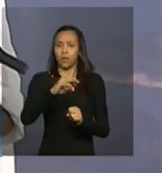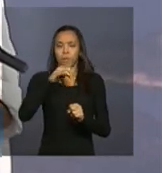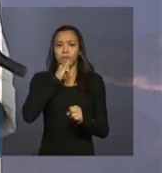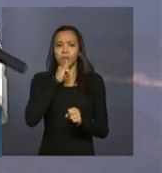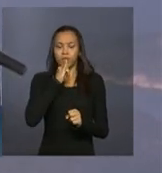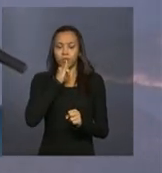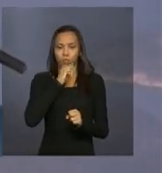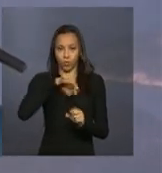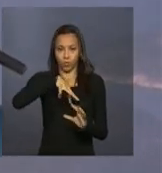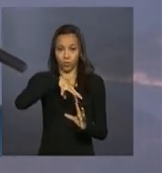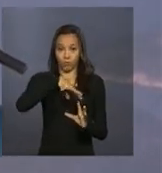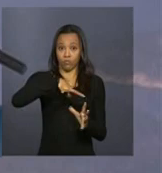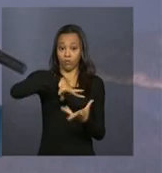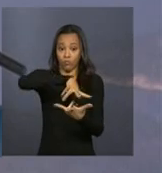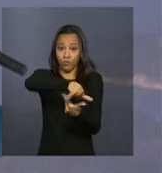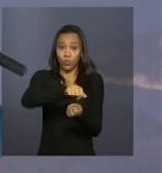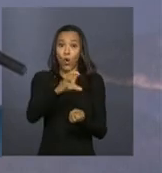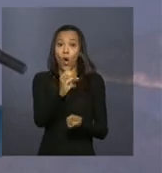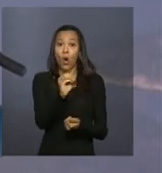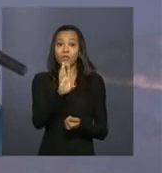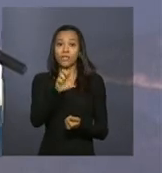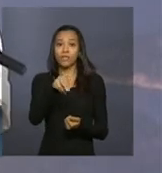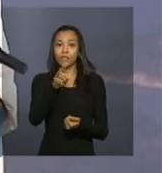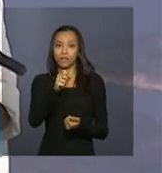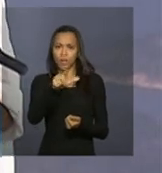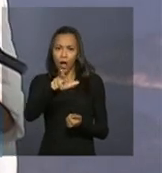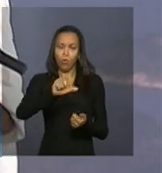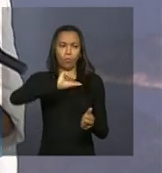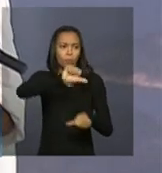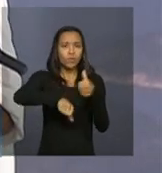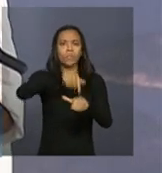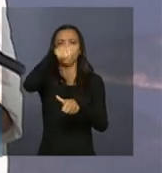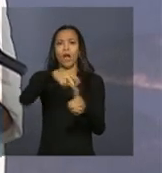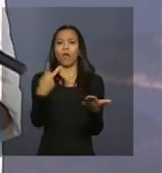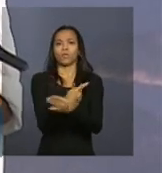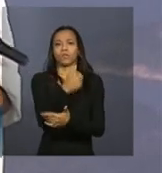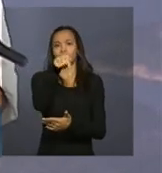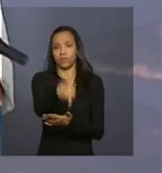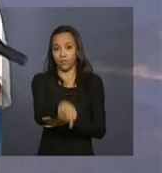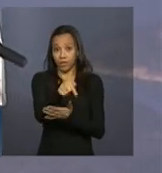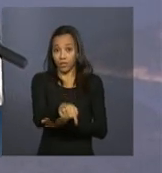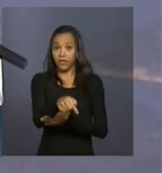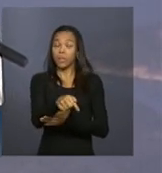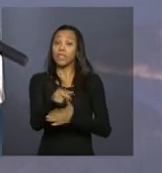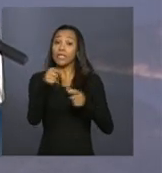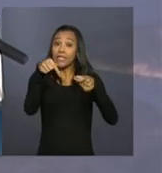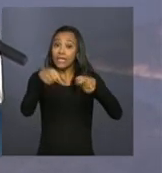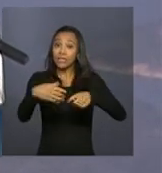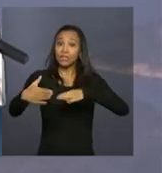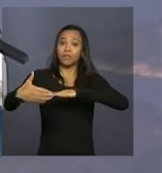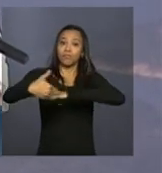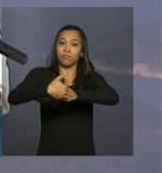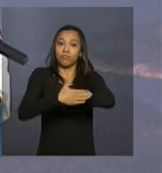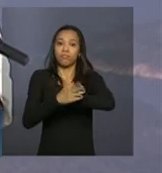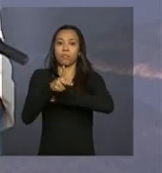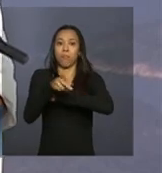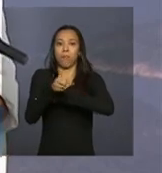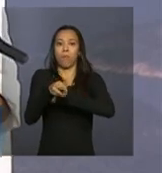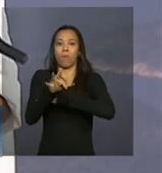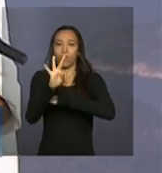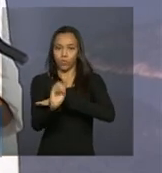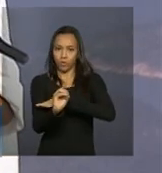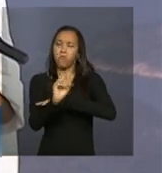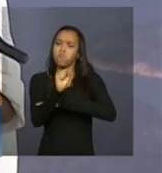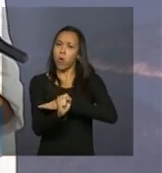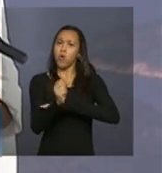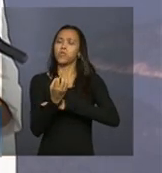democrático transformação urbana igual a que se passa aqui no Porto Maravilha. Não há, não há. Você pode até ir para